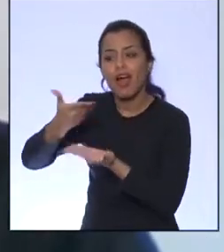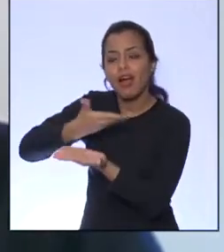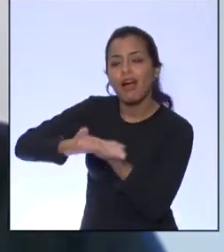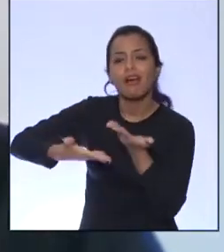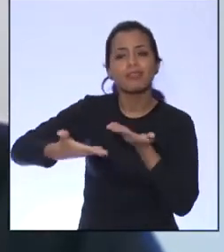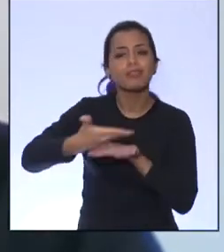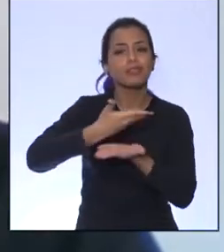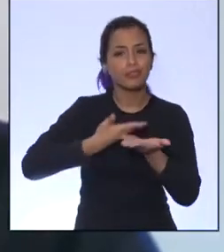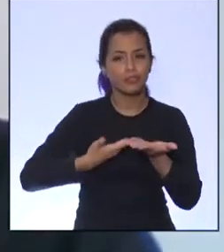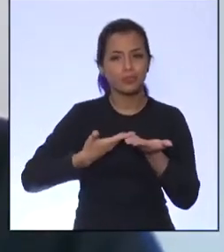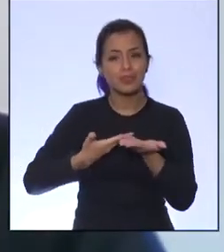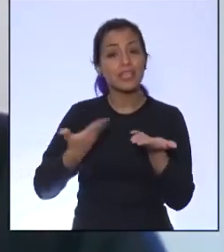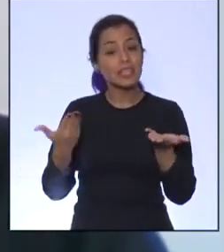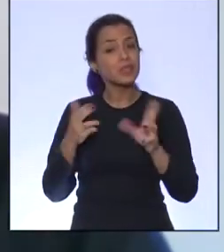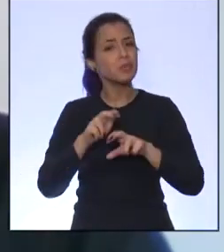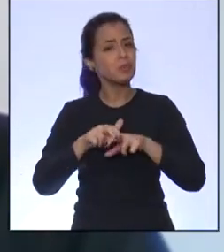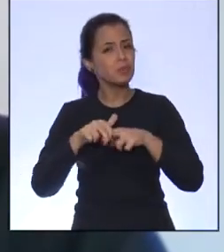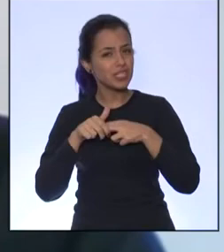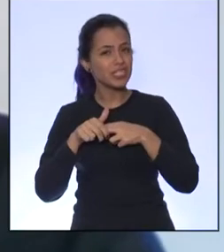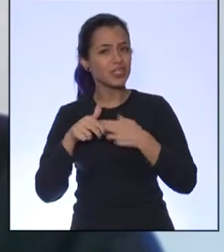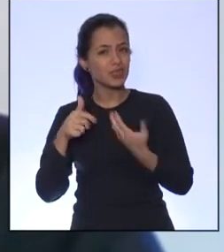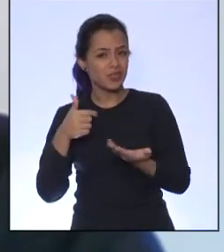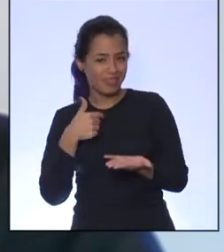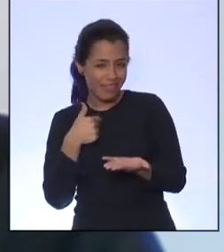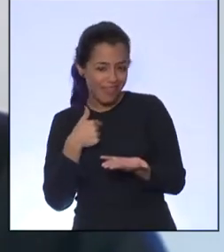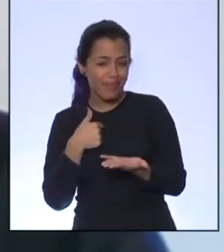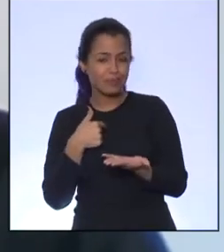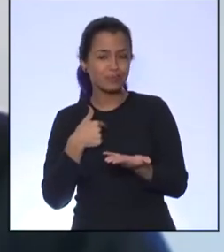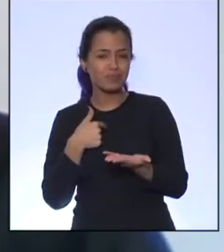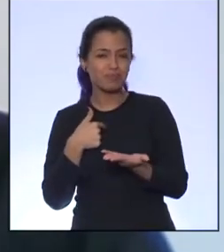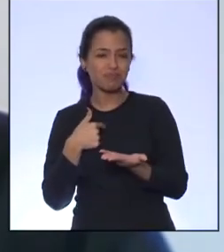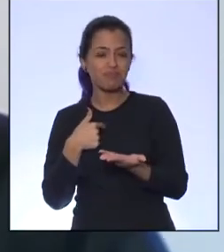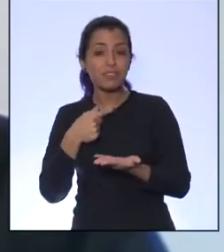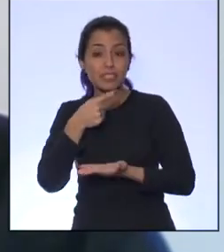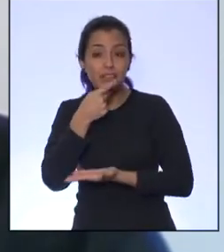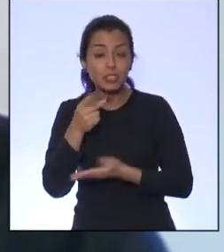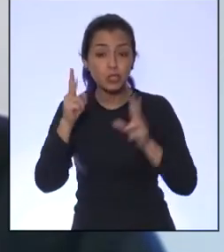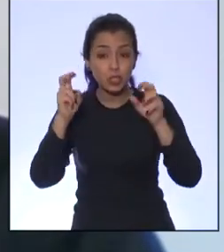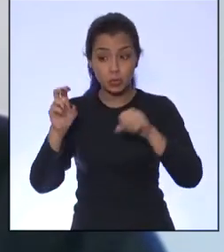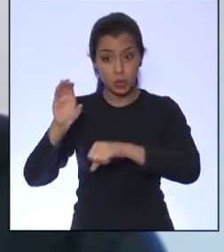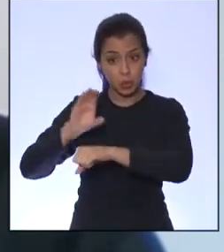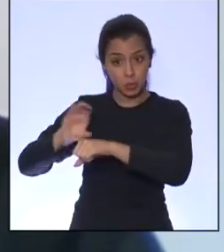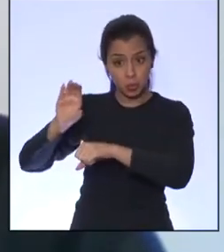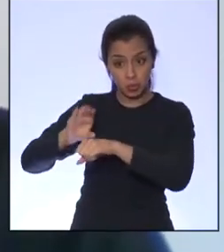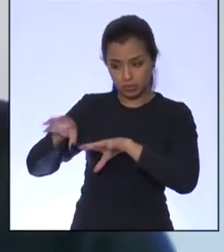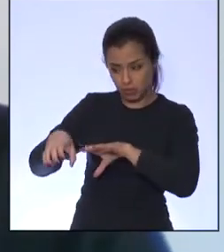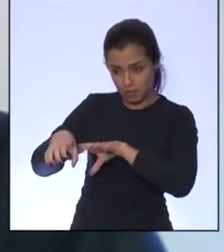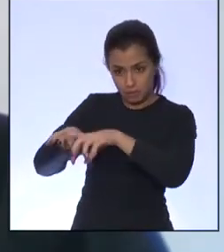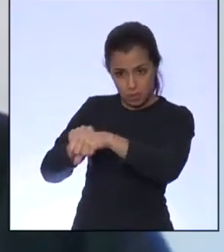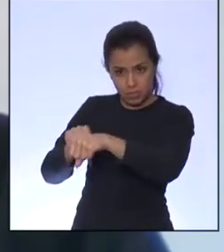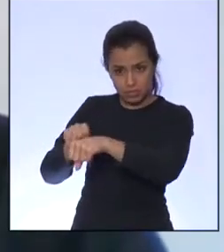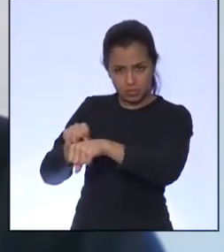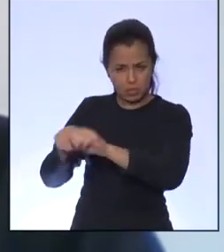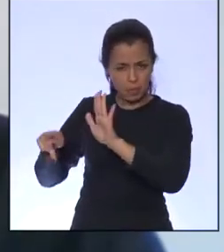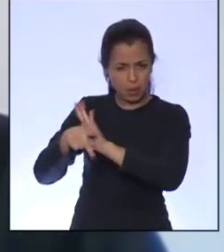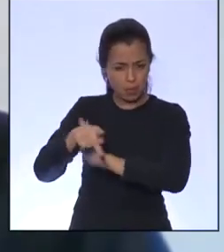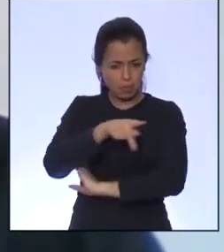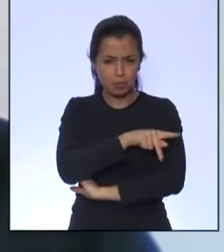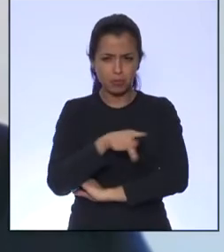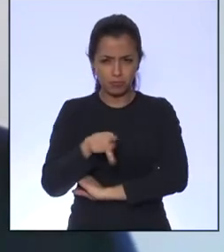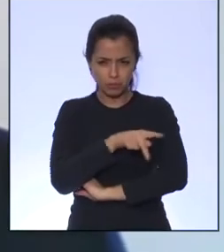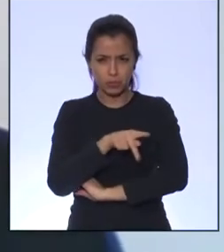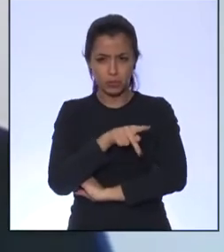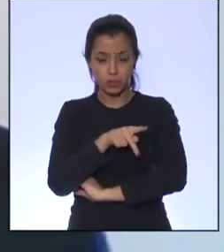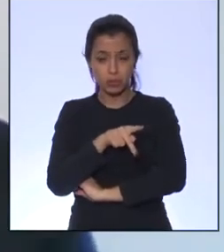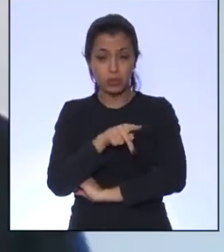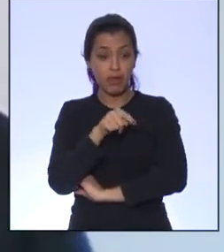eu coloquei, foi aprovado, e está no parecer na resolução, que os cursos de formação de professores nas universidades têm